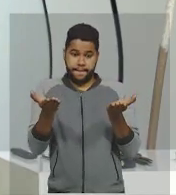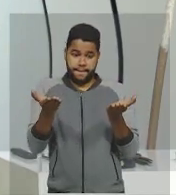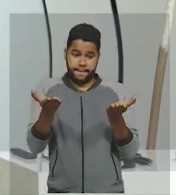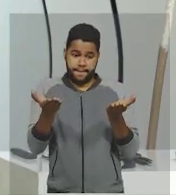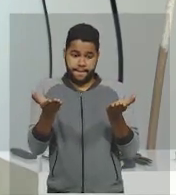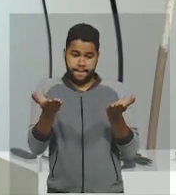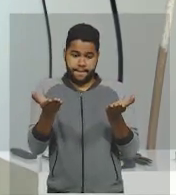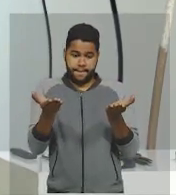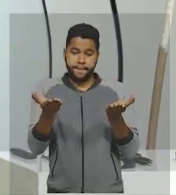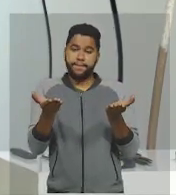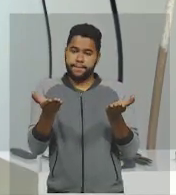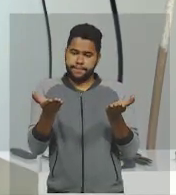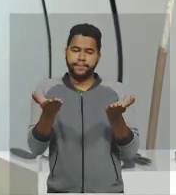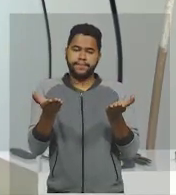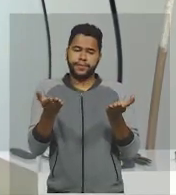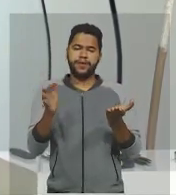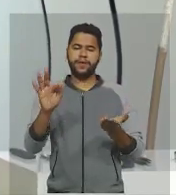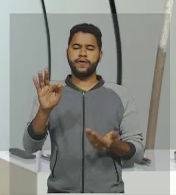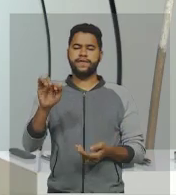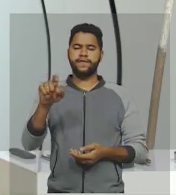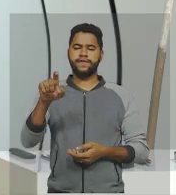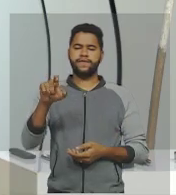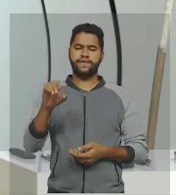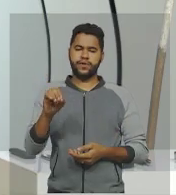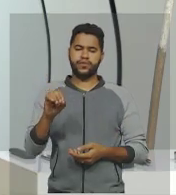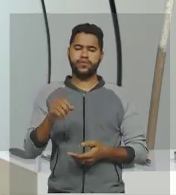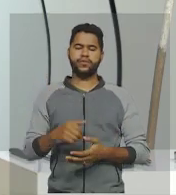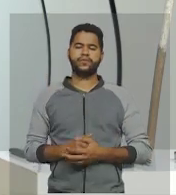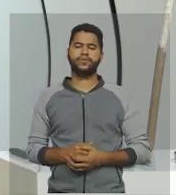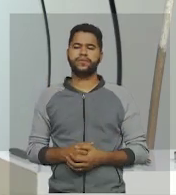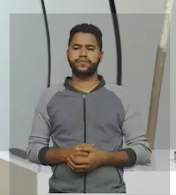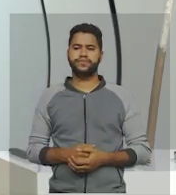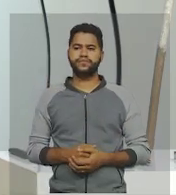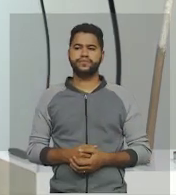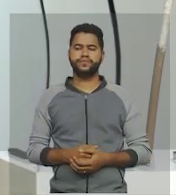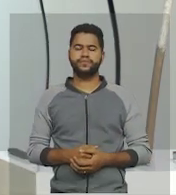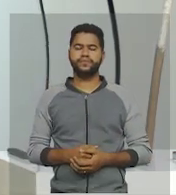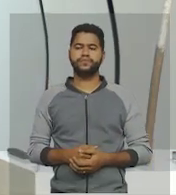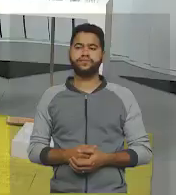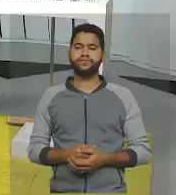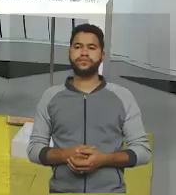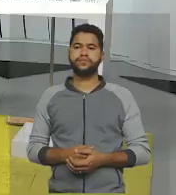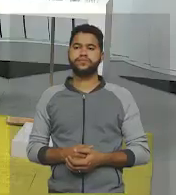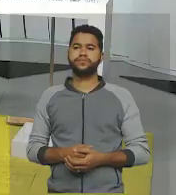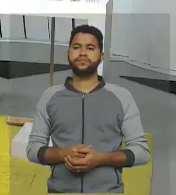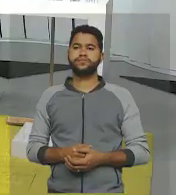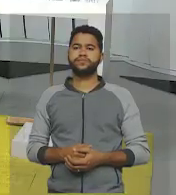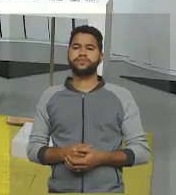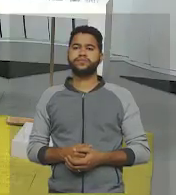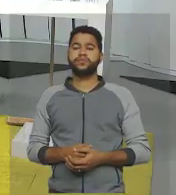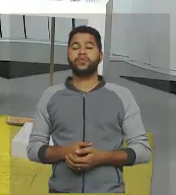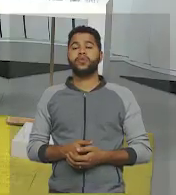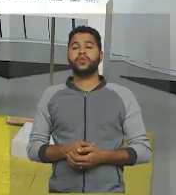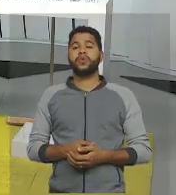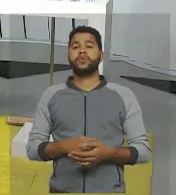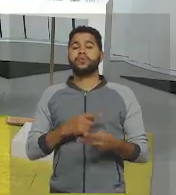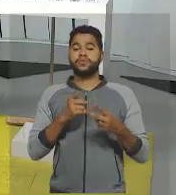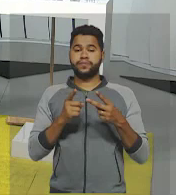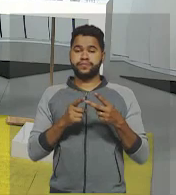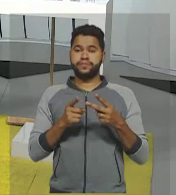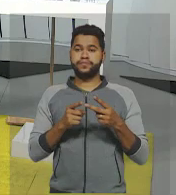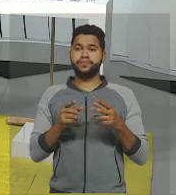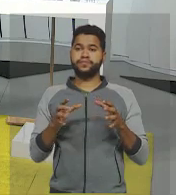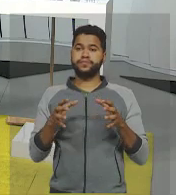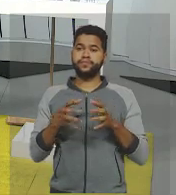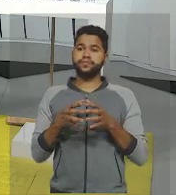equilibre. Ali também temos um outro exemplo de alavanca interfixa. Beleza? O segundo grupo de alavancas que nós